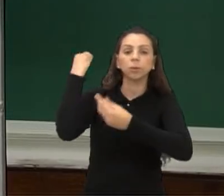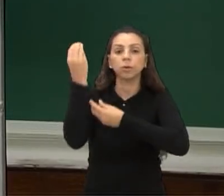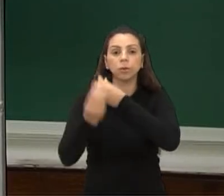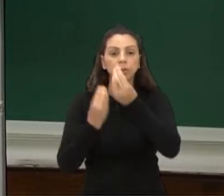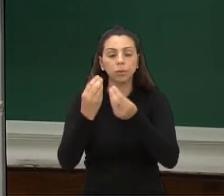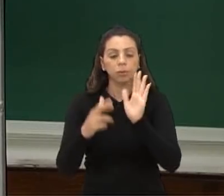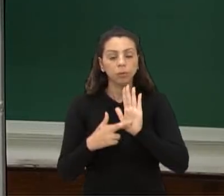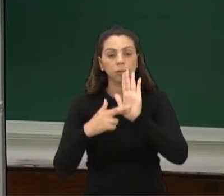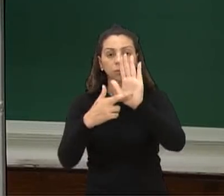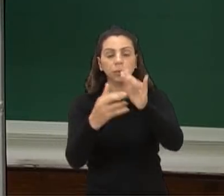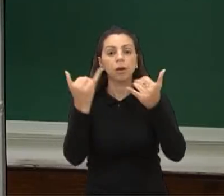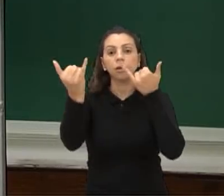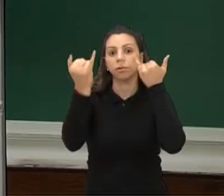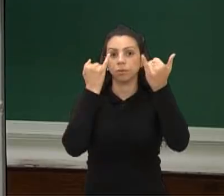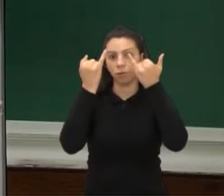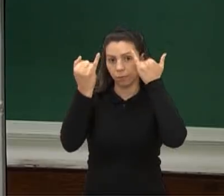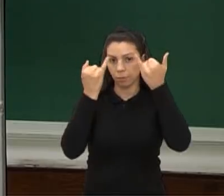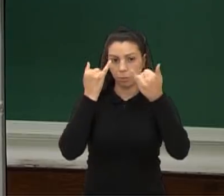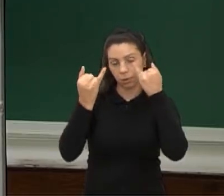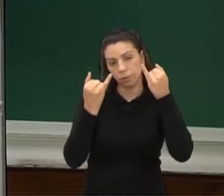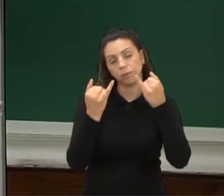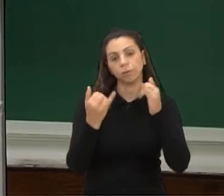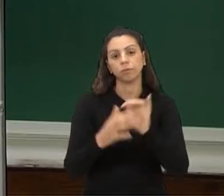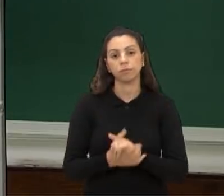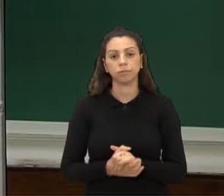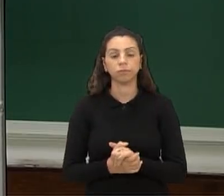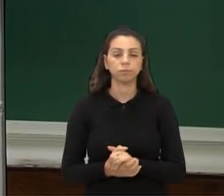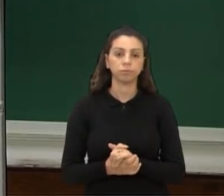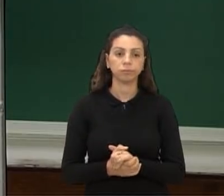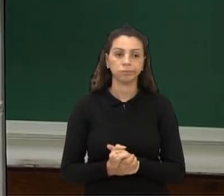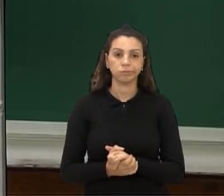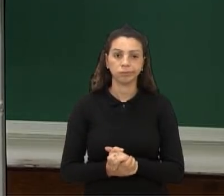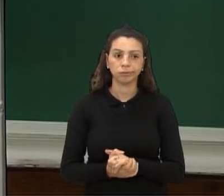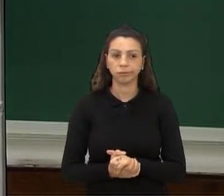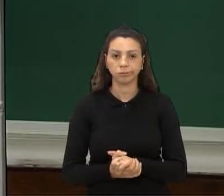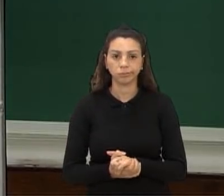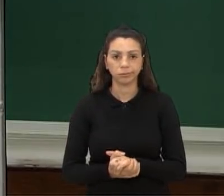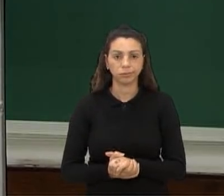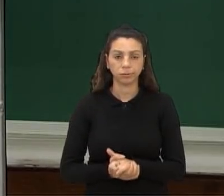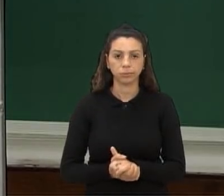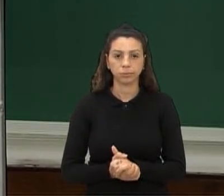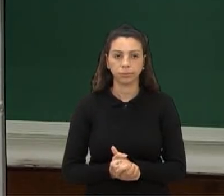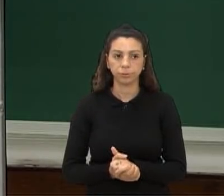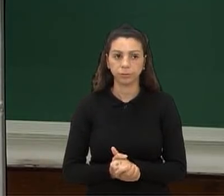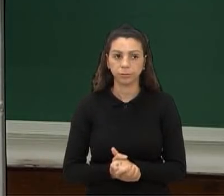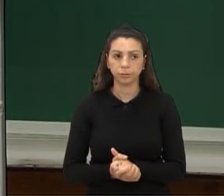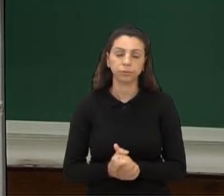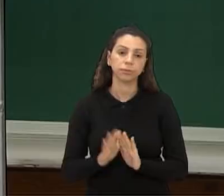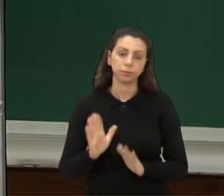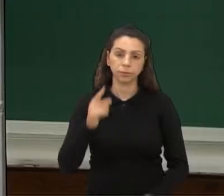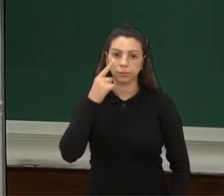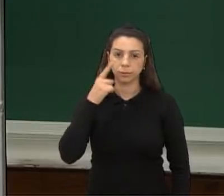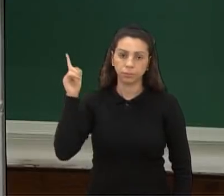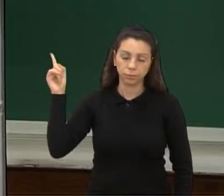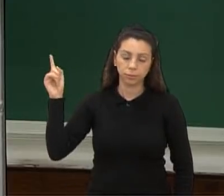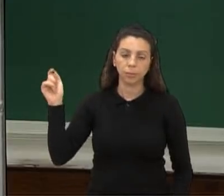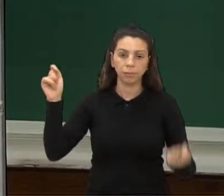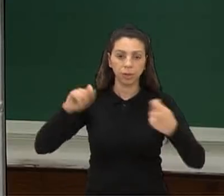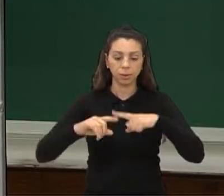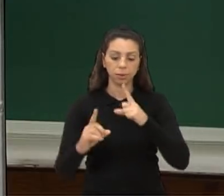do menor pedaço. Então, como que eu represento isso? 3 vezes Y, tá? Primeiro passo, eu tenho